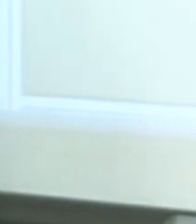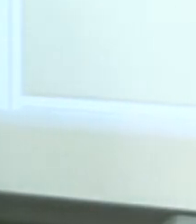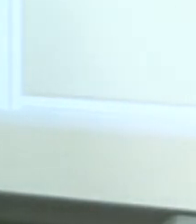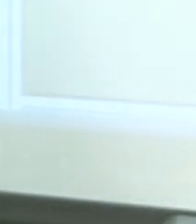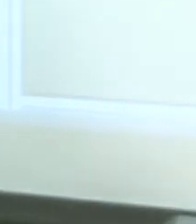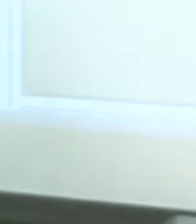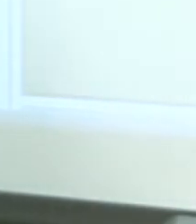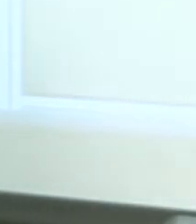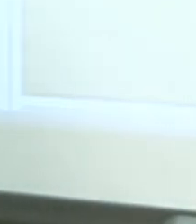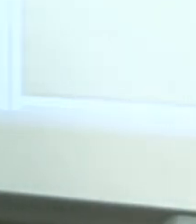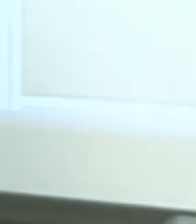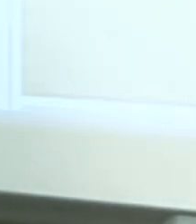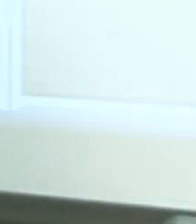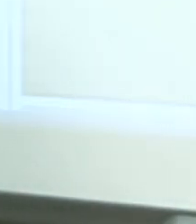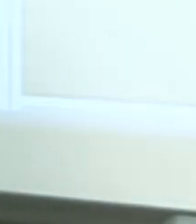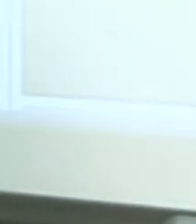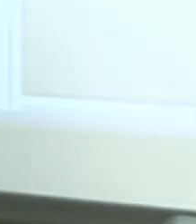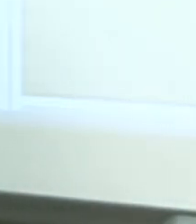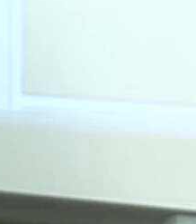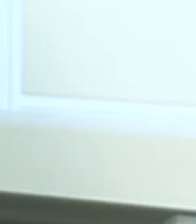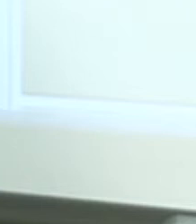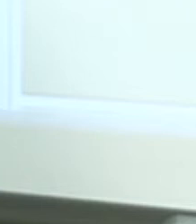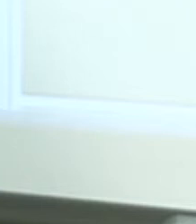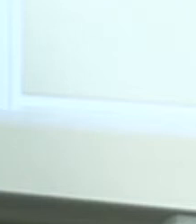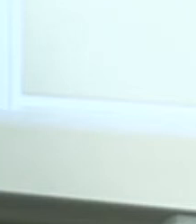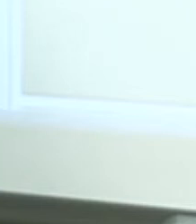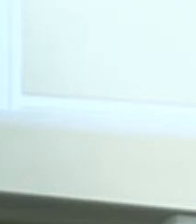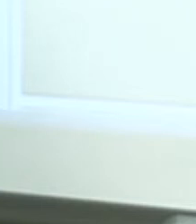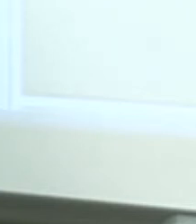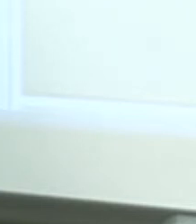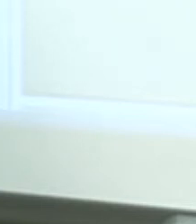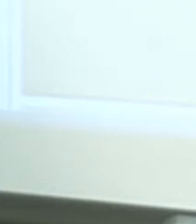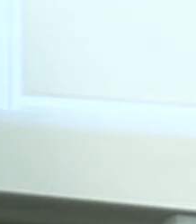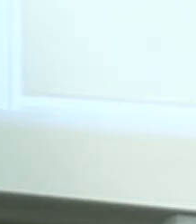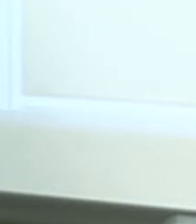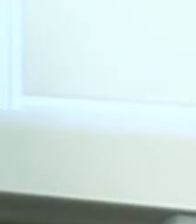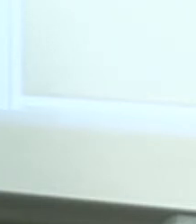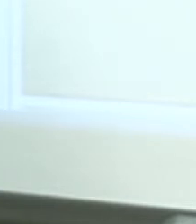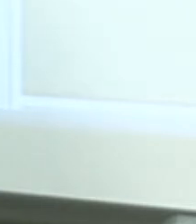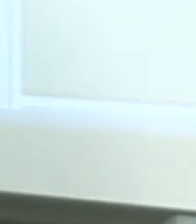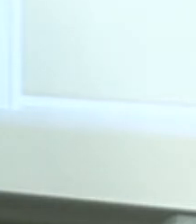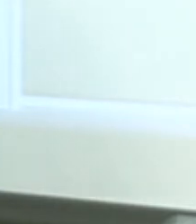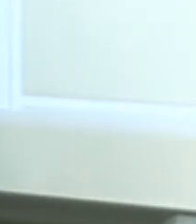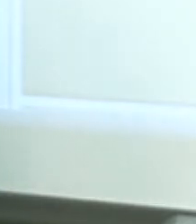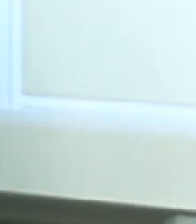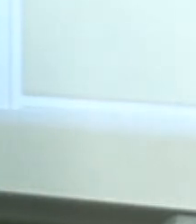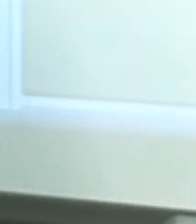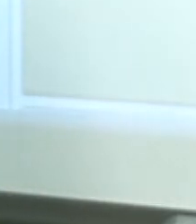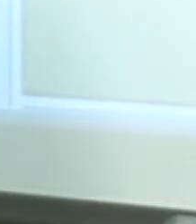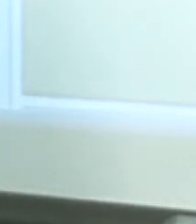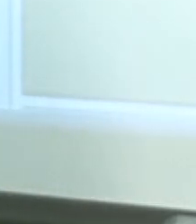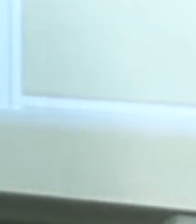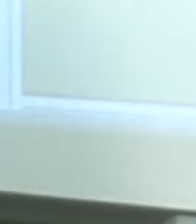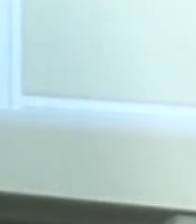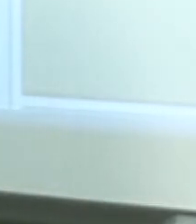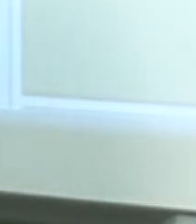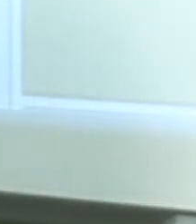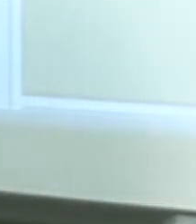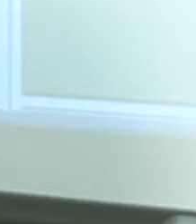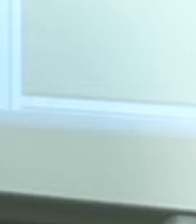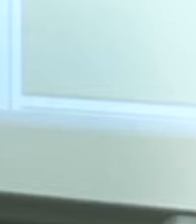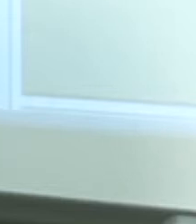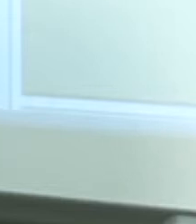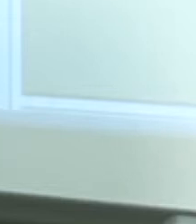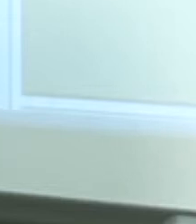de vocês nessa nossa teleaula. E aí, como nós já fizemos essa caracterização da educação à distância,